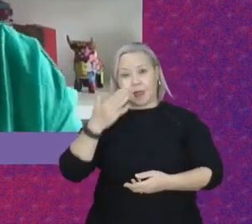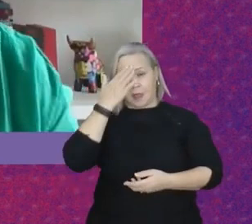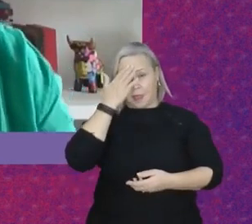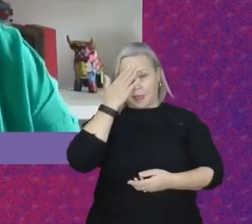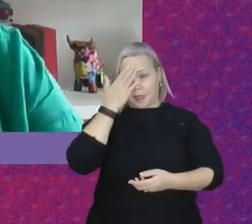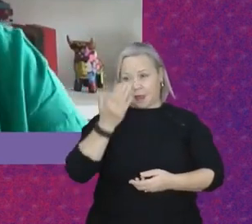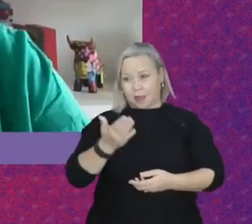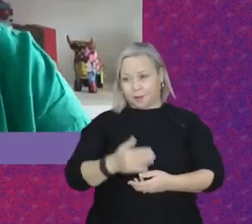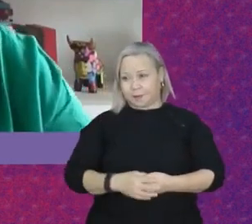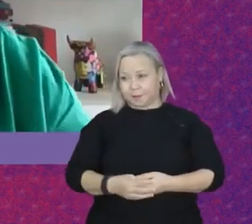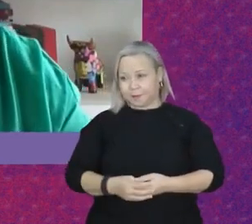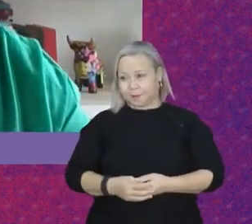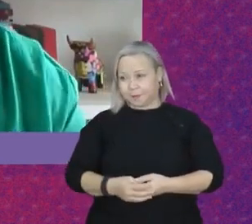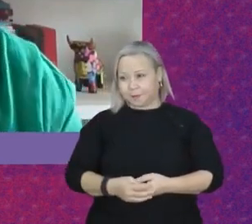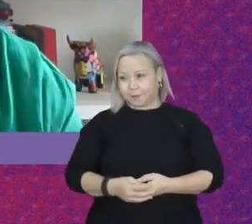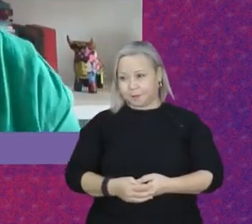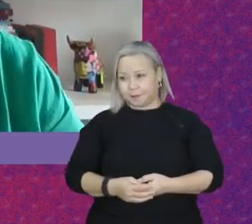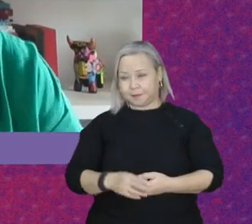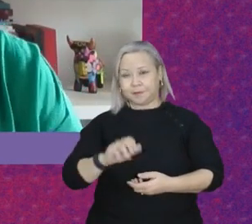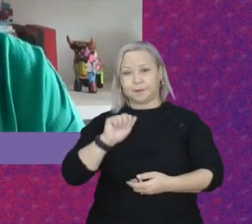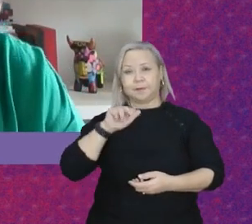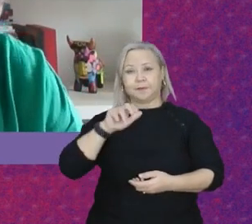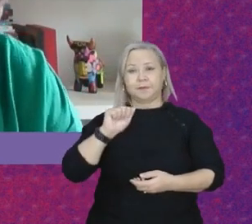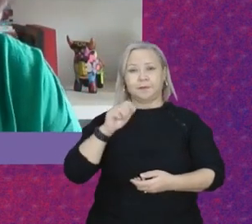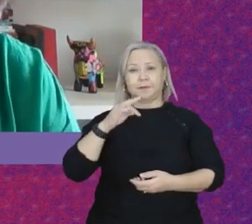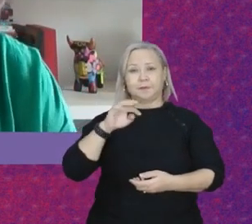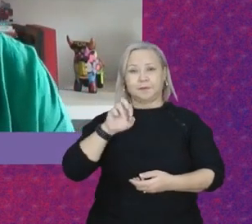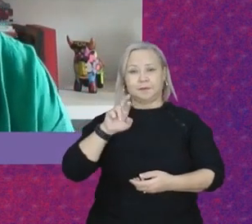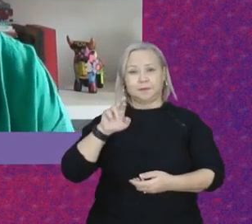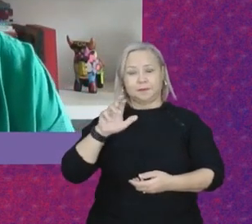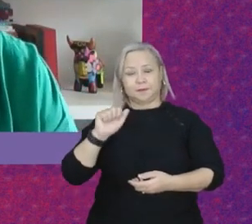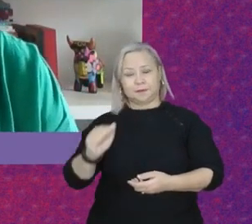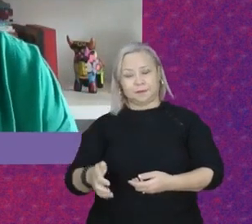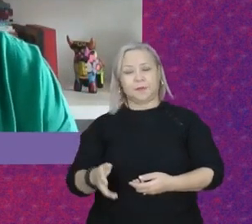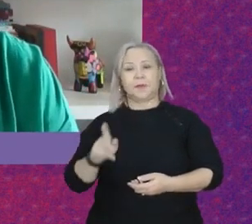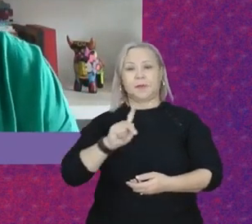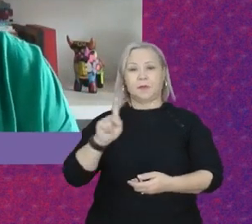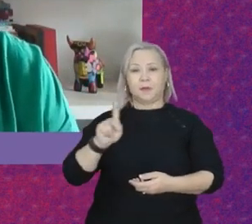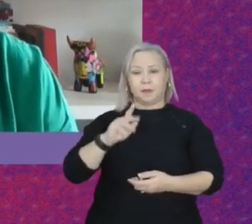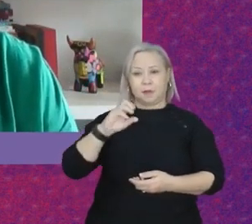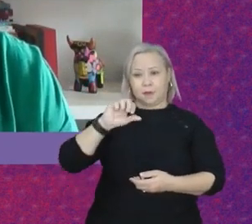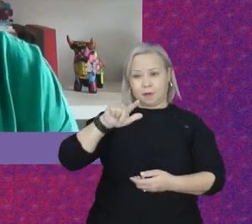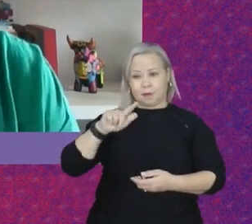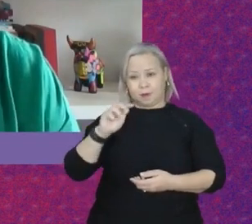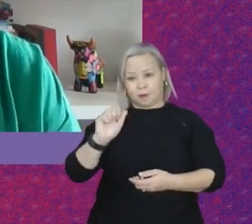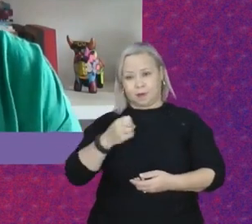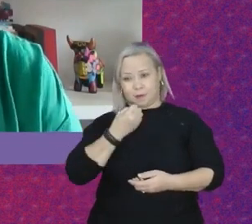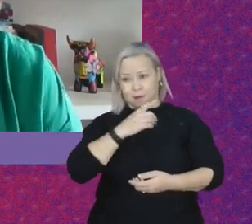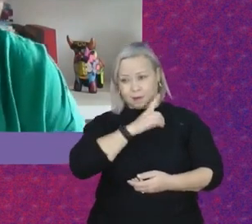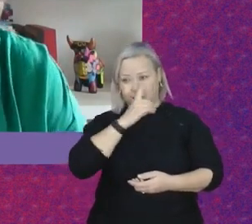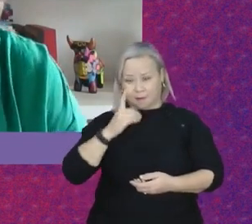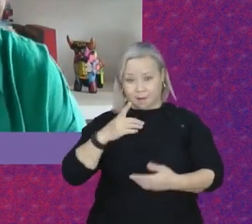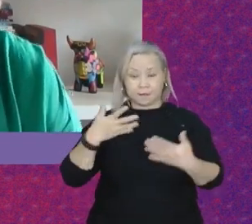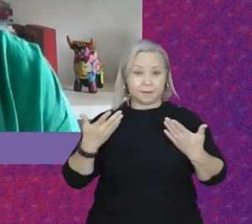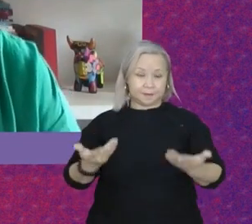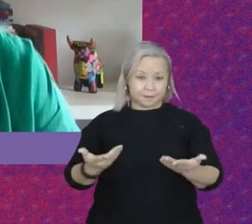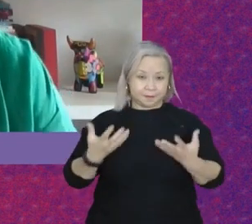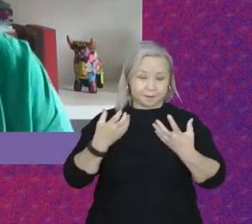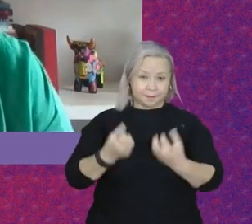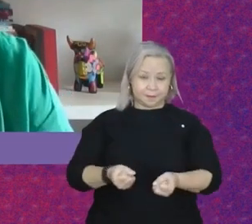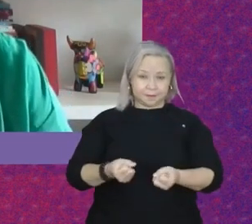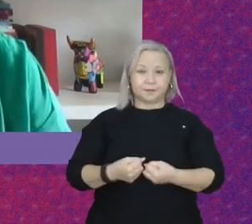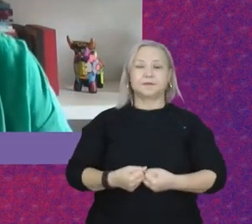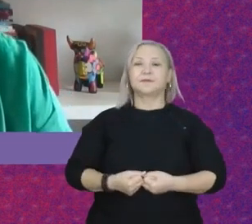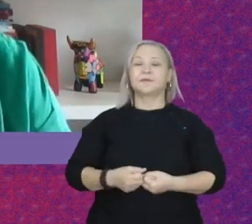Obrigada, Ana Terra, professora Olga. Bom dia. Então,